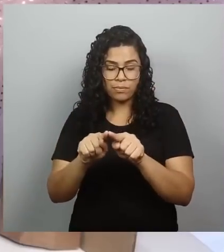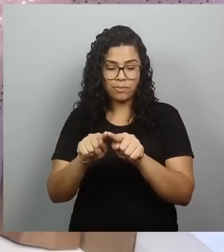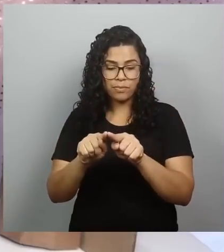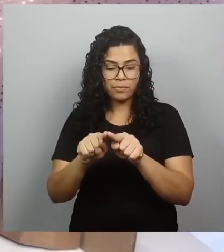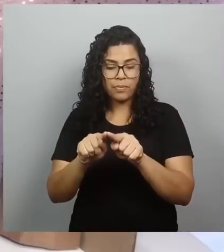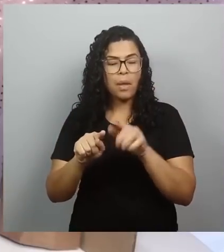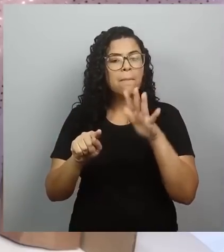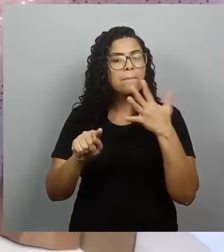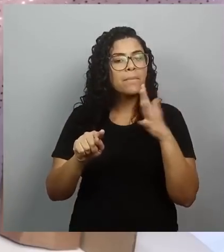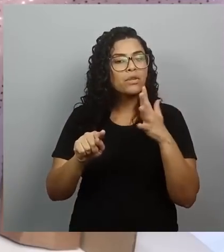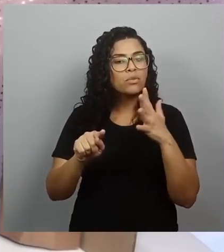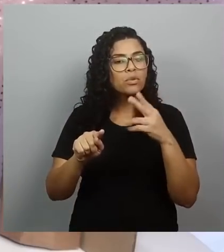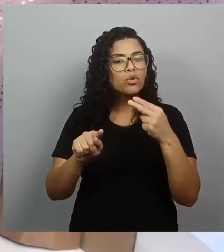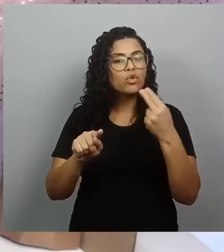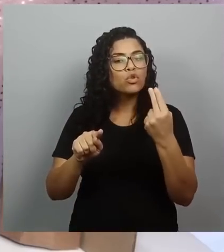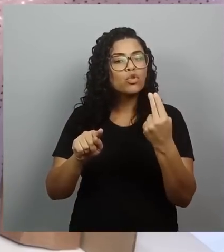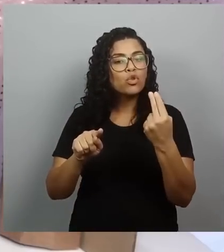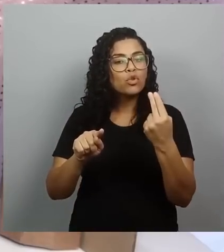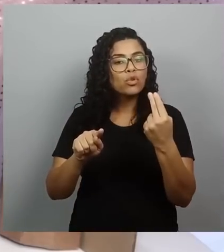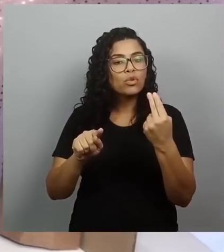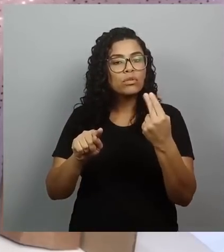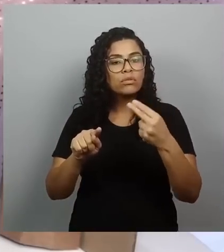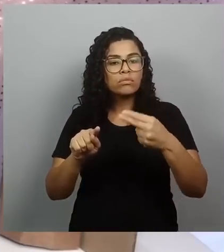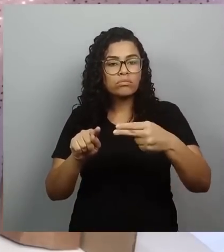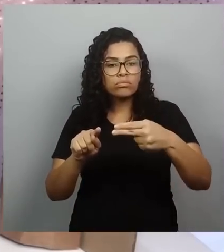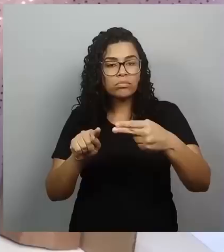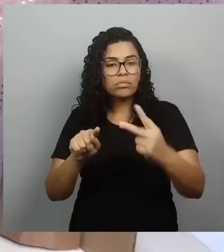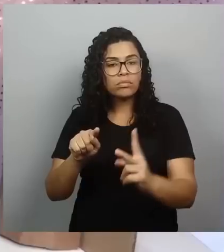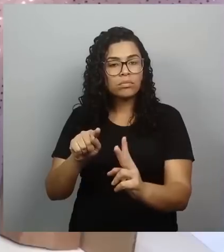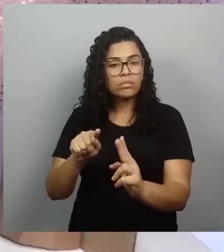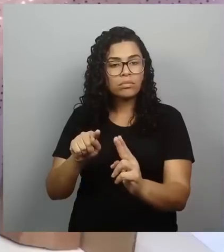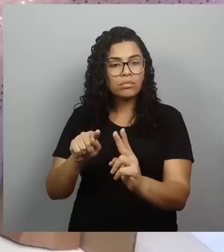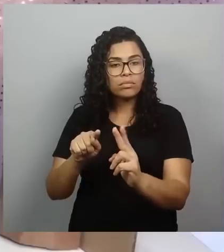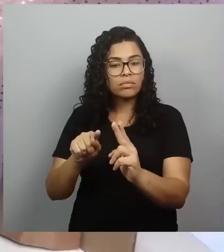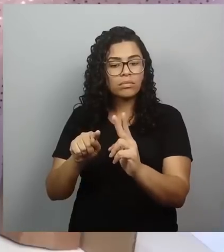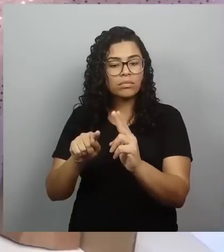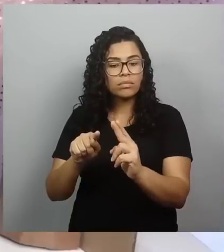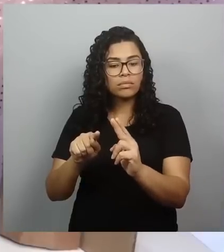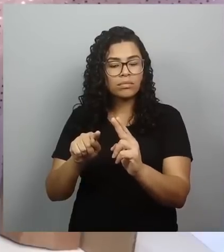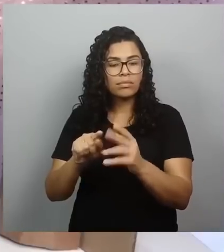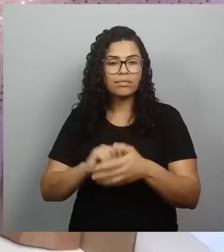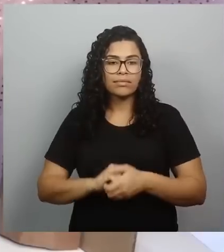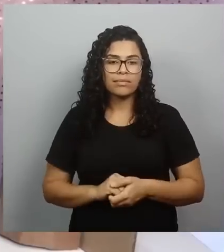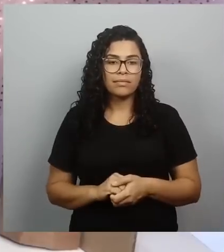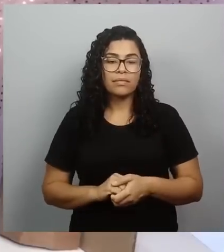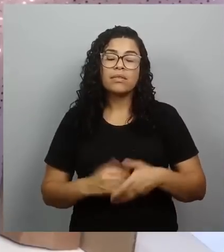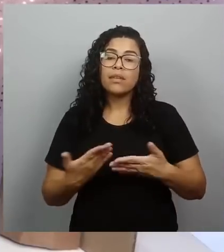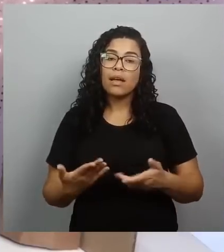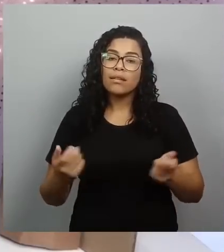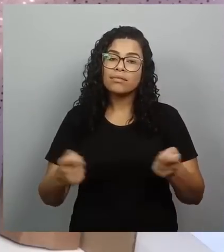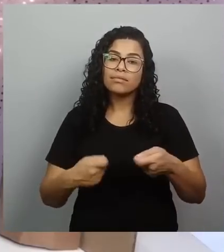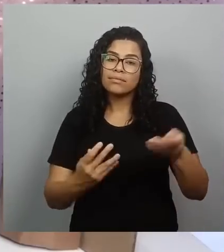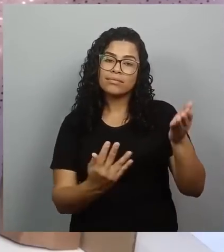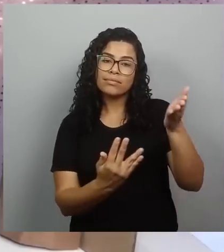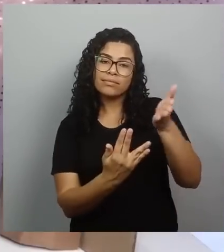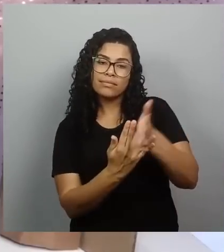2 dedinhos, de 2 centímetros, encaixe, para se tornar a base.